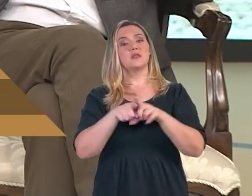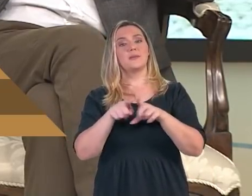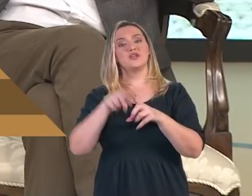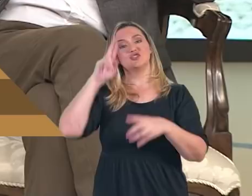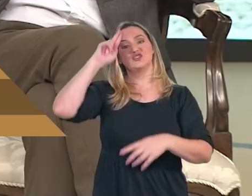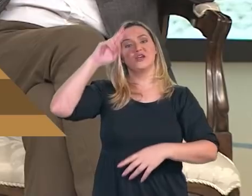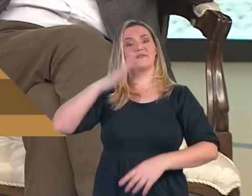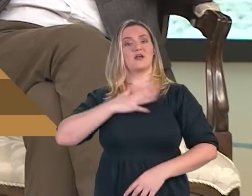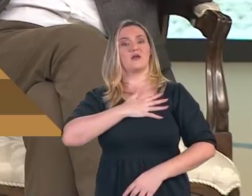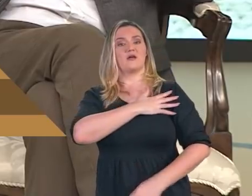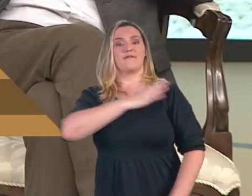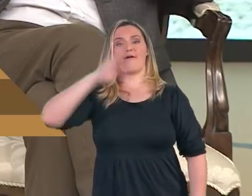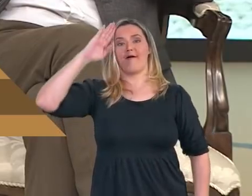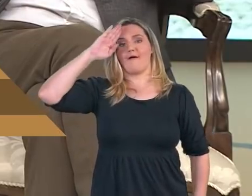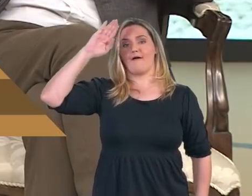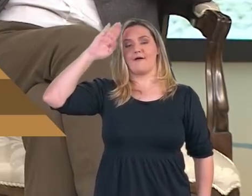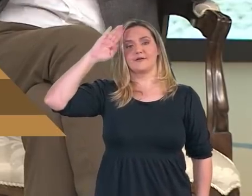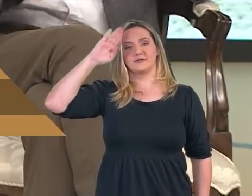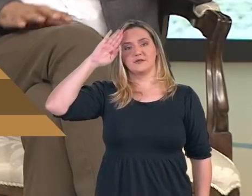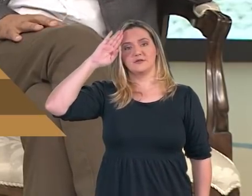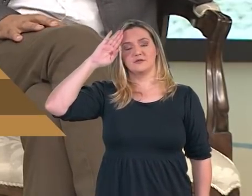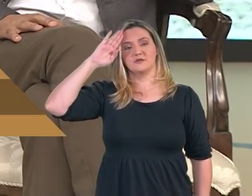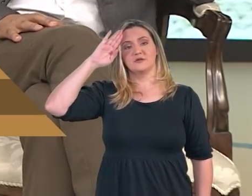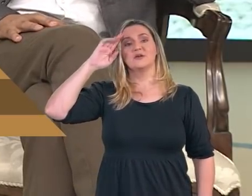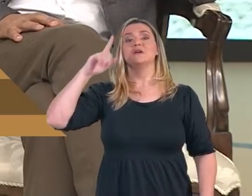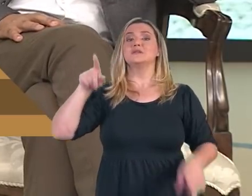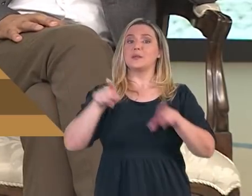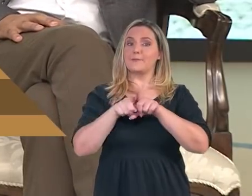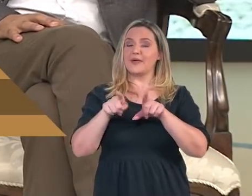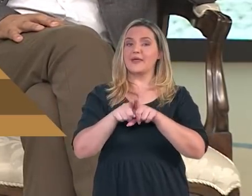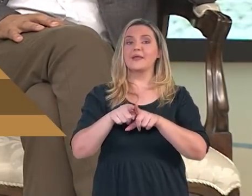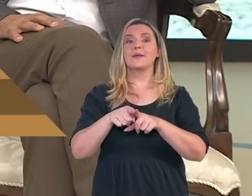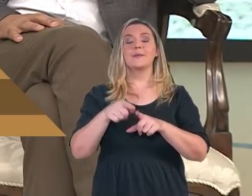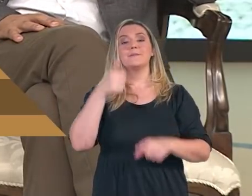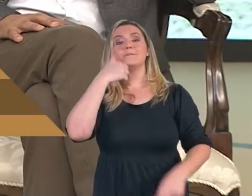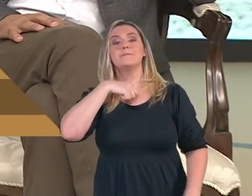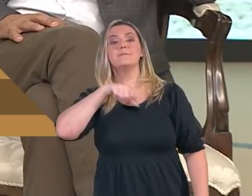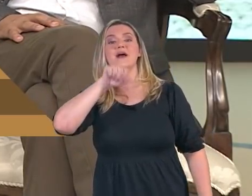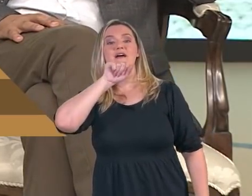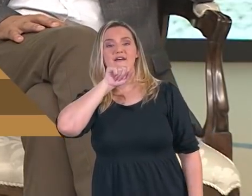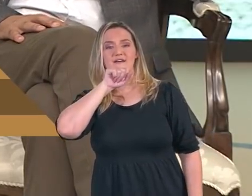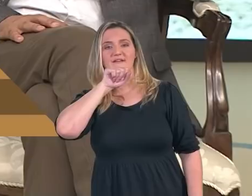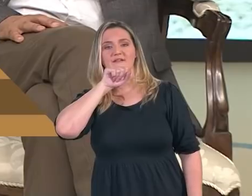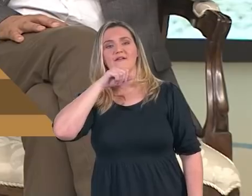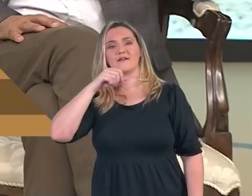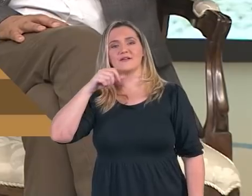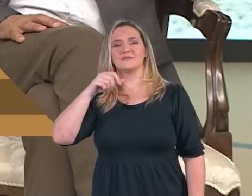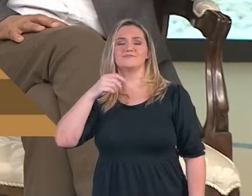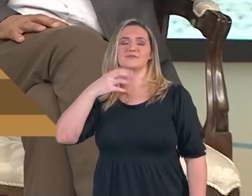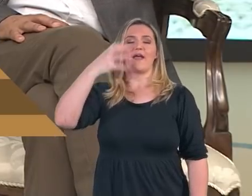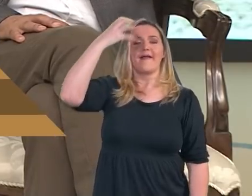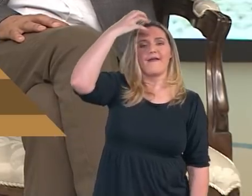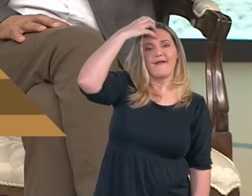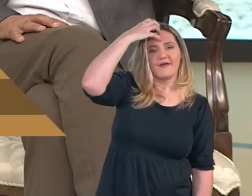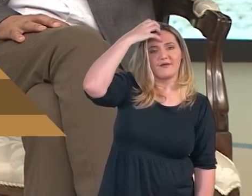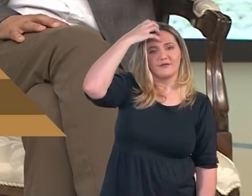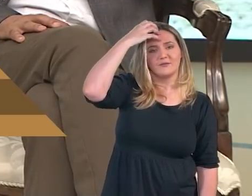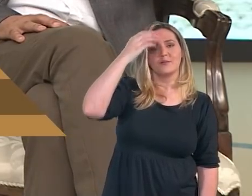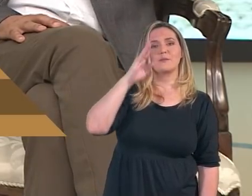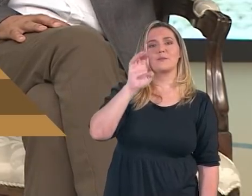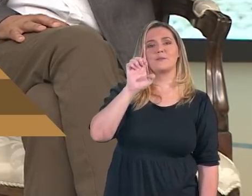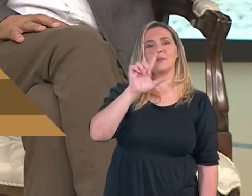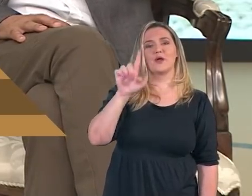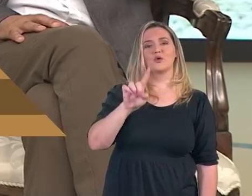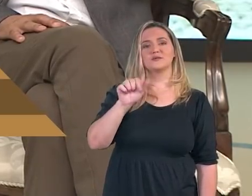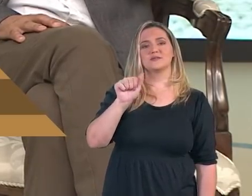que não determinou a morte dos jovens, aliás, até a rainha-mãe, que aparece ali na atitude infantil de